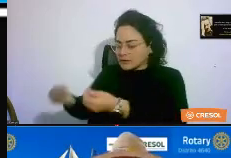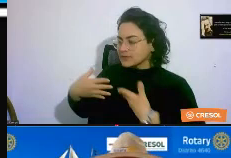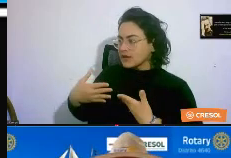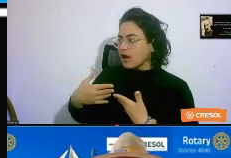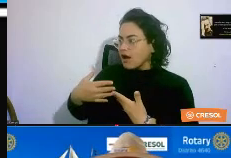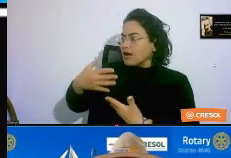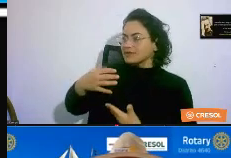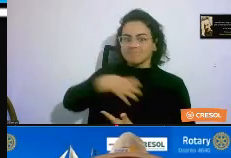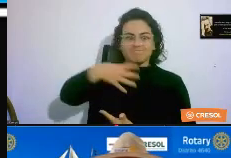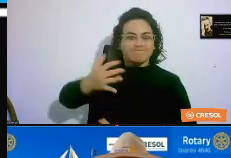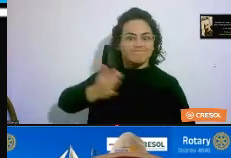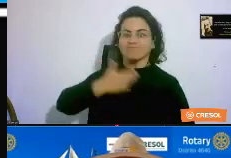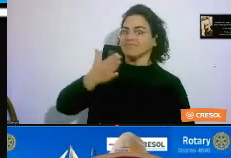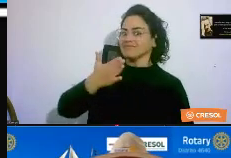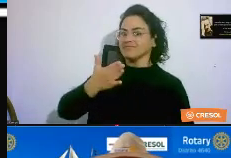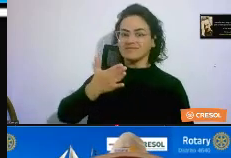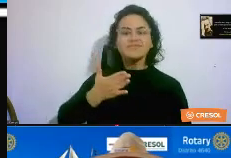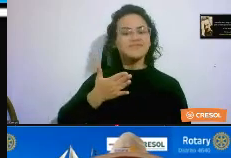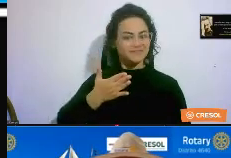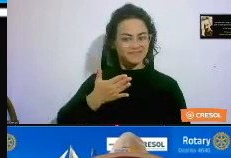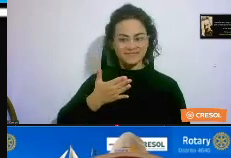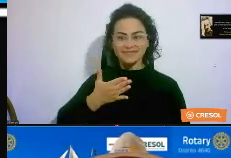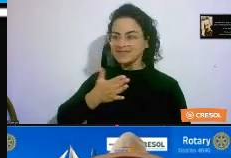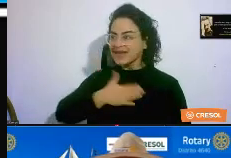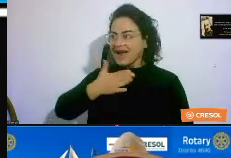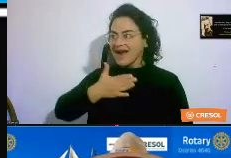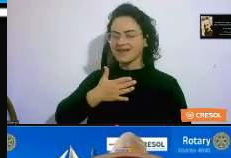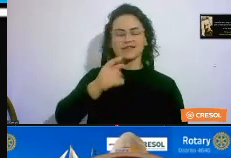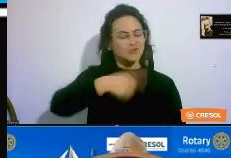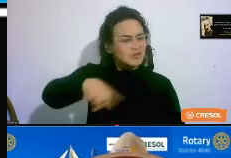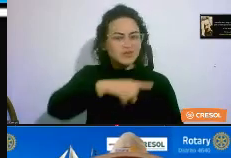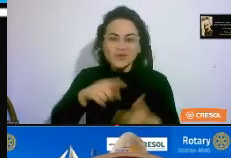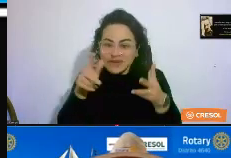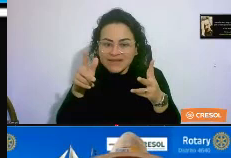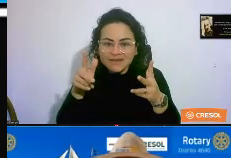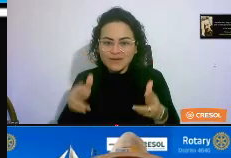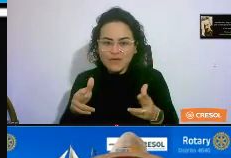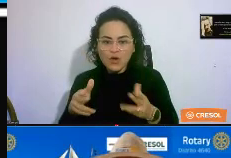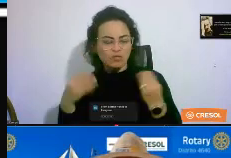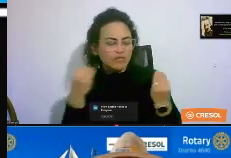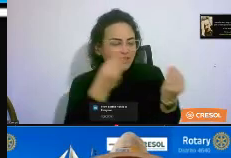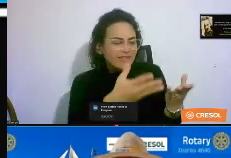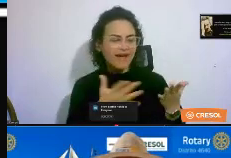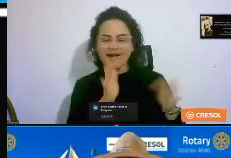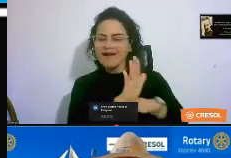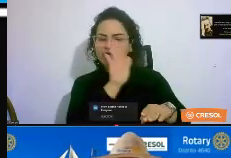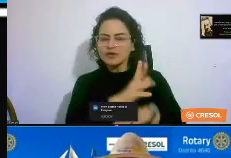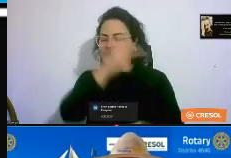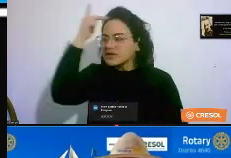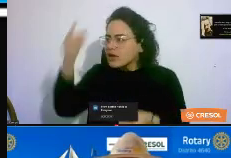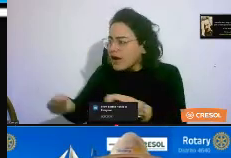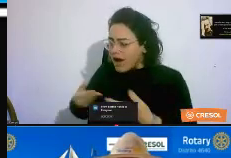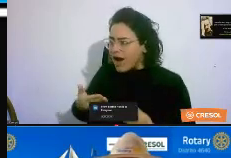espanto. Isso que nós sabemos fazer. Fazer dar espanto para muita gente. Jamais poderiam esperar que